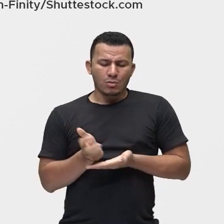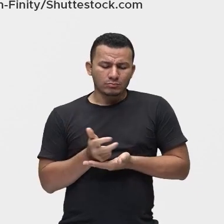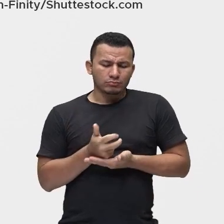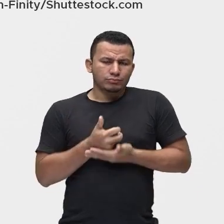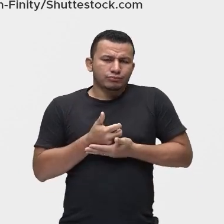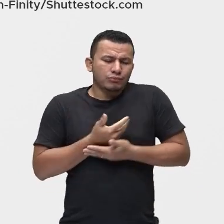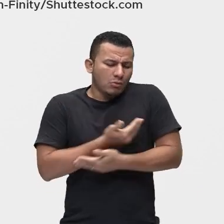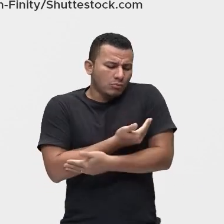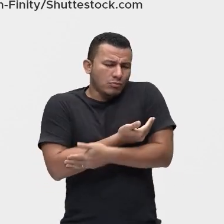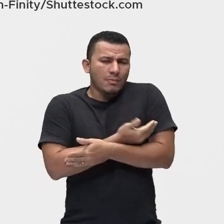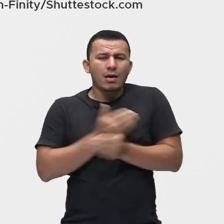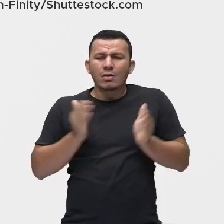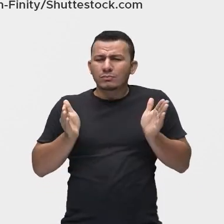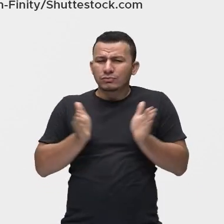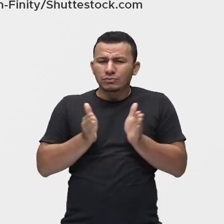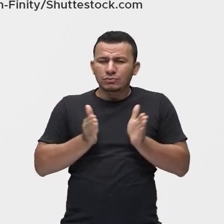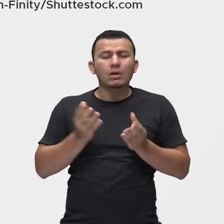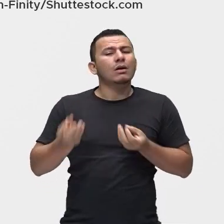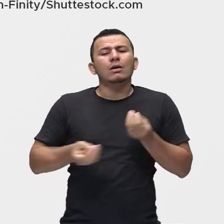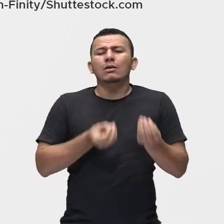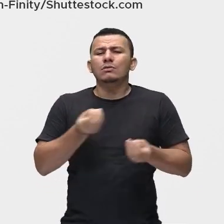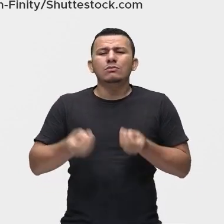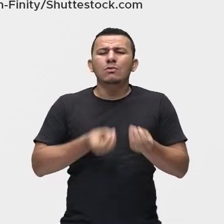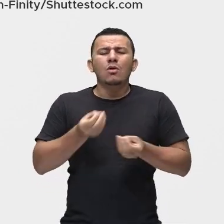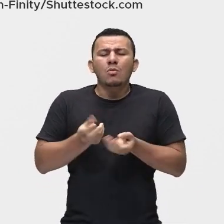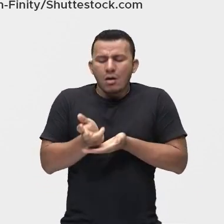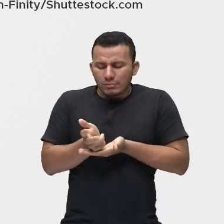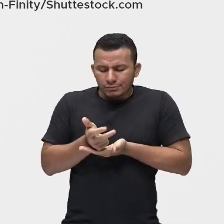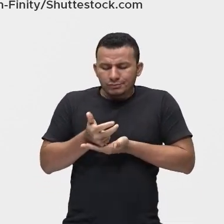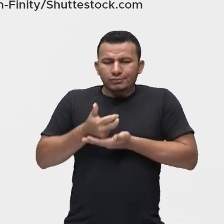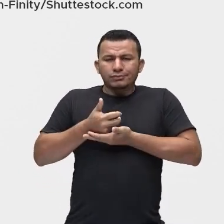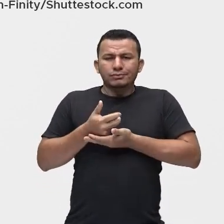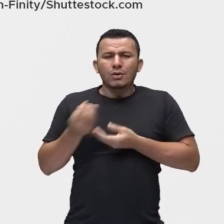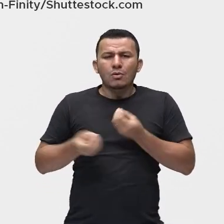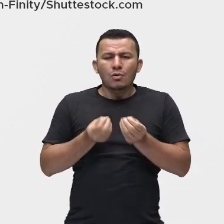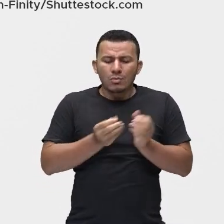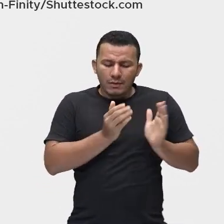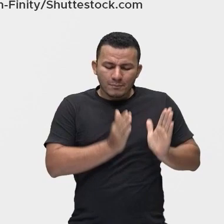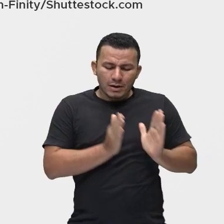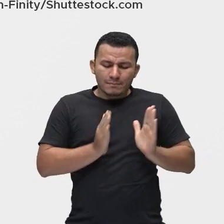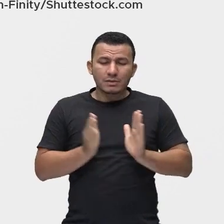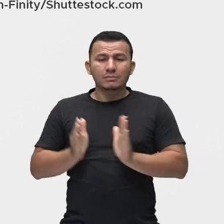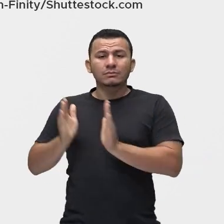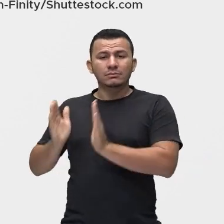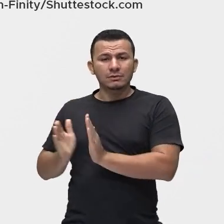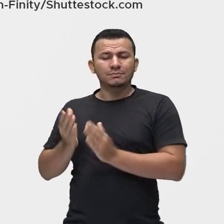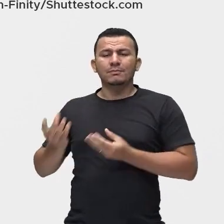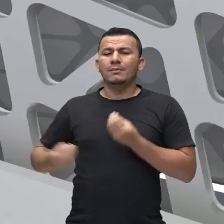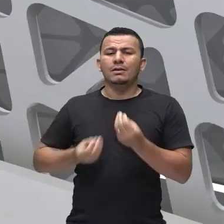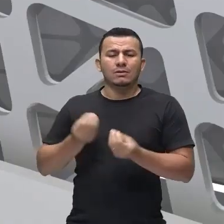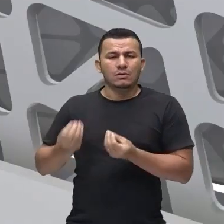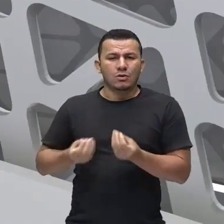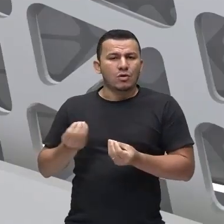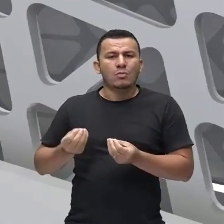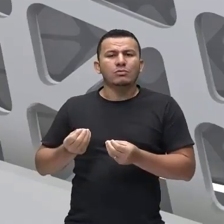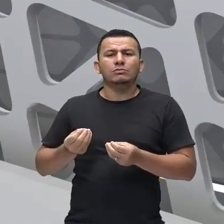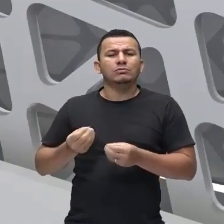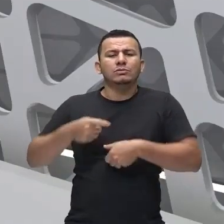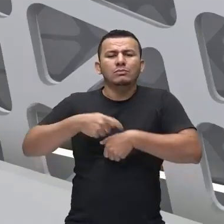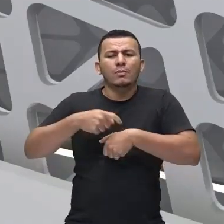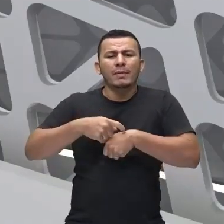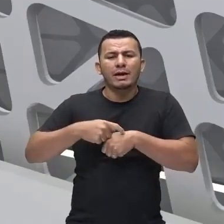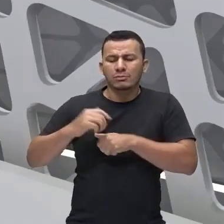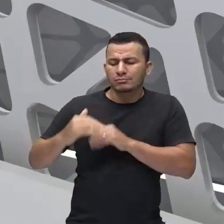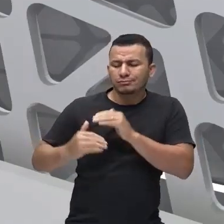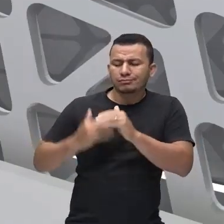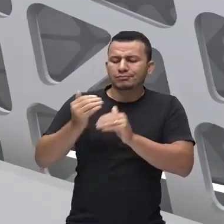chega nessa fase de feto? Como é que as fases acontecem? Como é que acontece o desenvolvimento